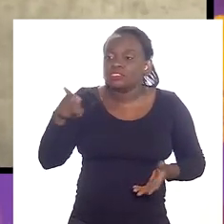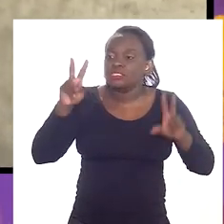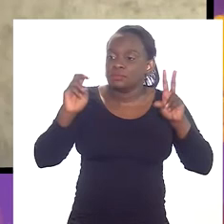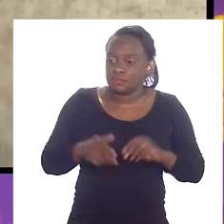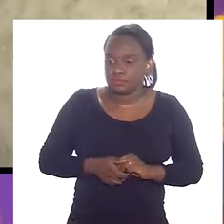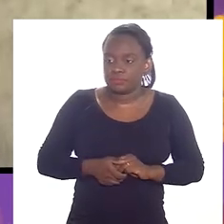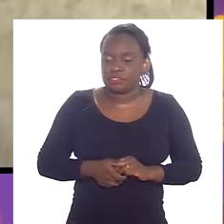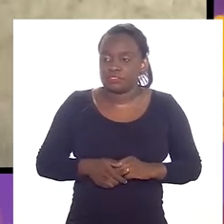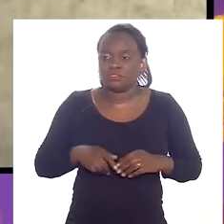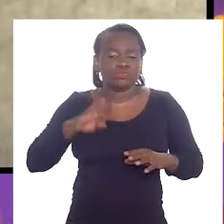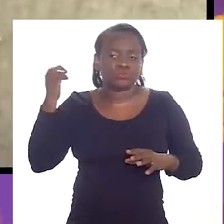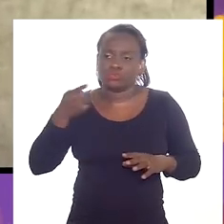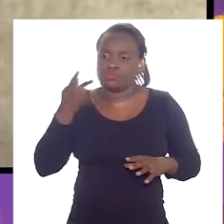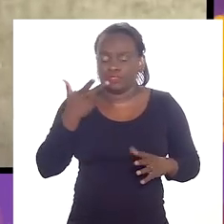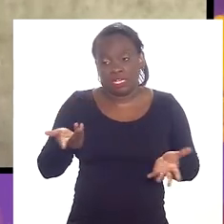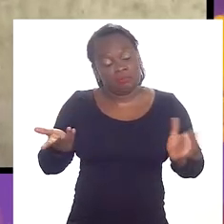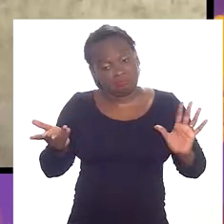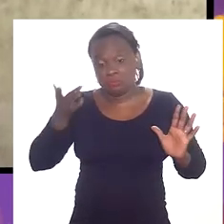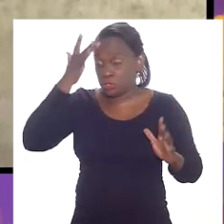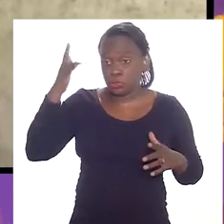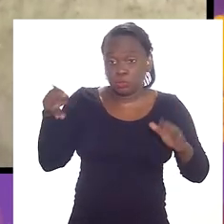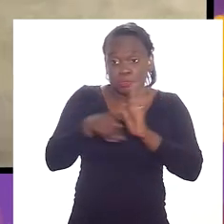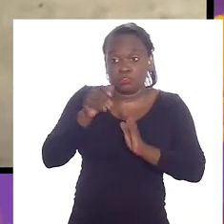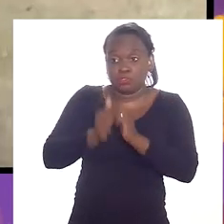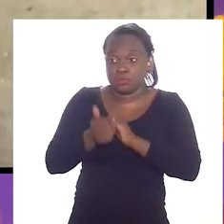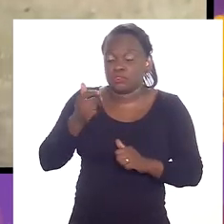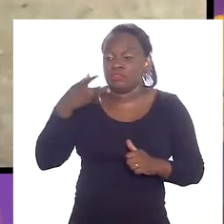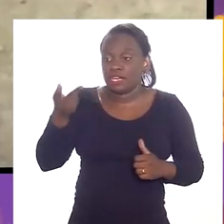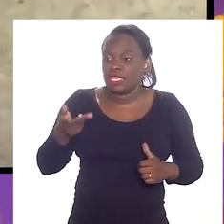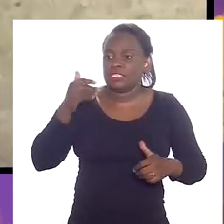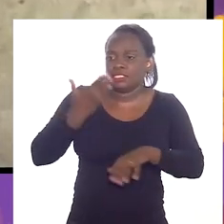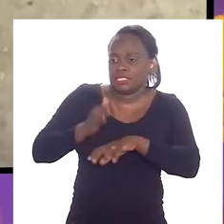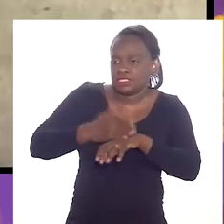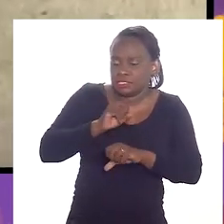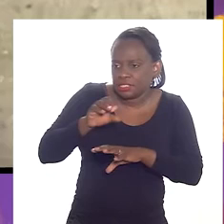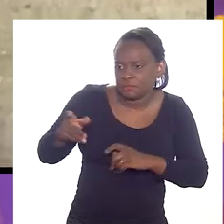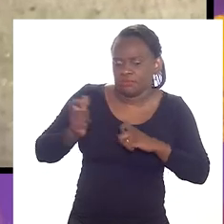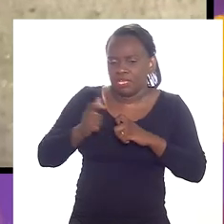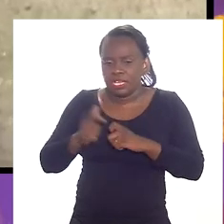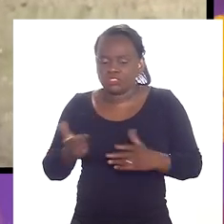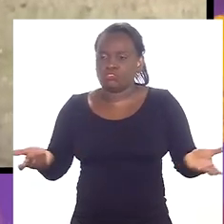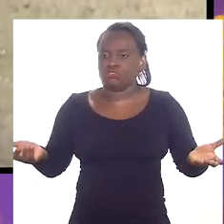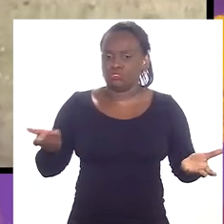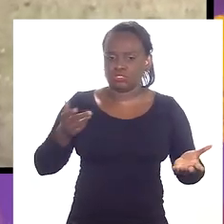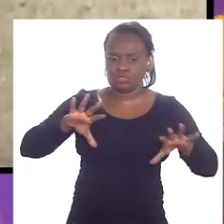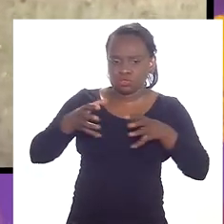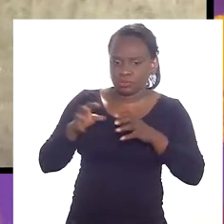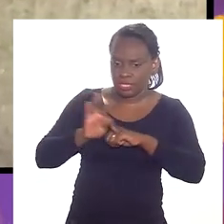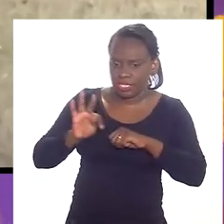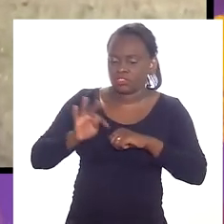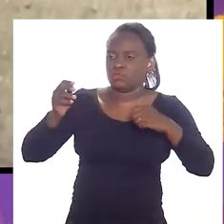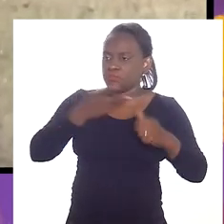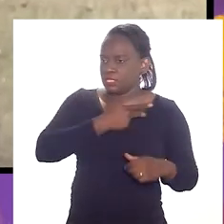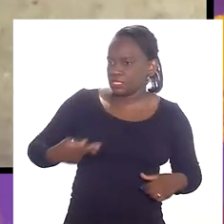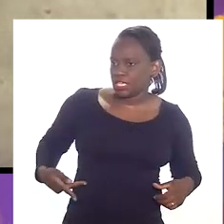rápido. O futebol hoje não é mais aqueles artistas do Pelé, do Garrincha, são os velocistas que, evidentemente, que